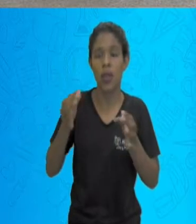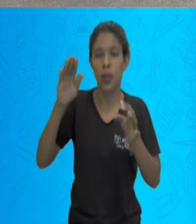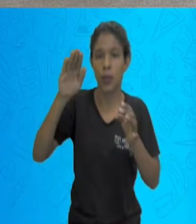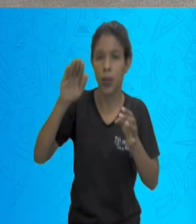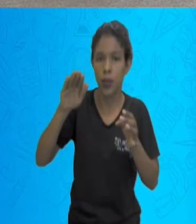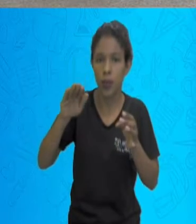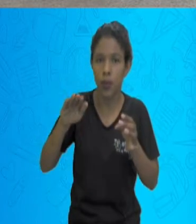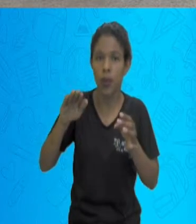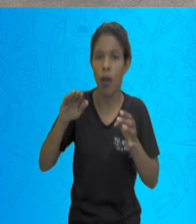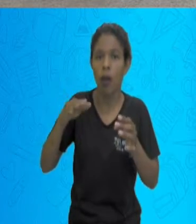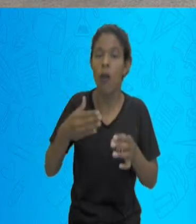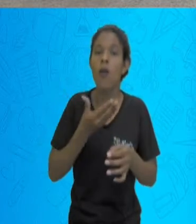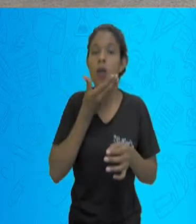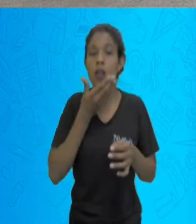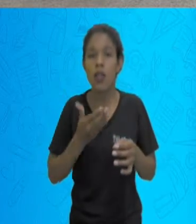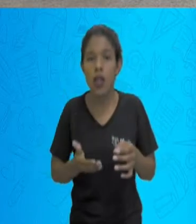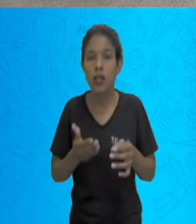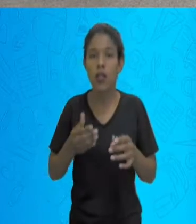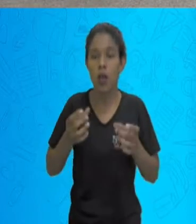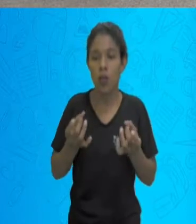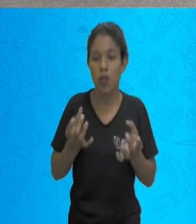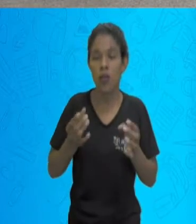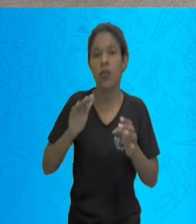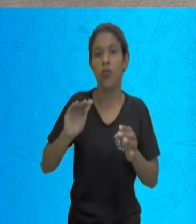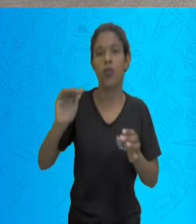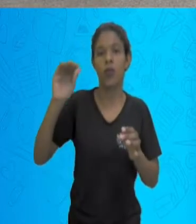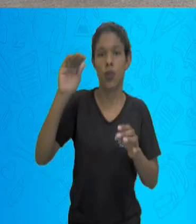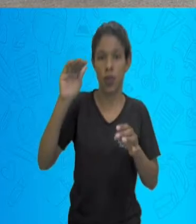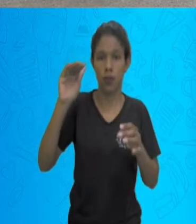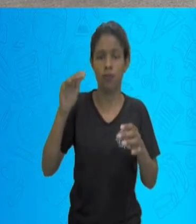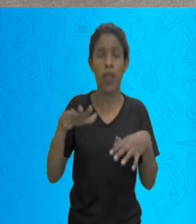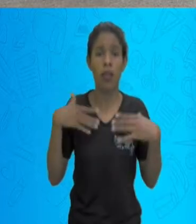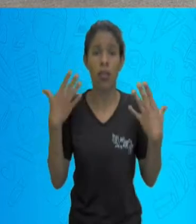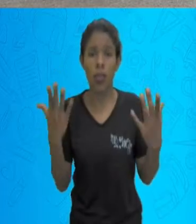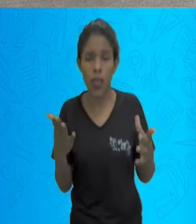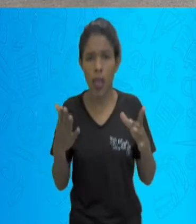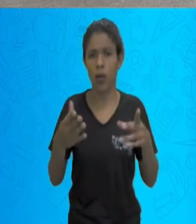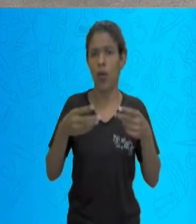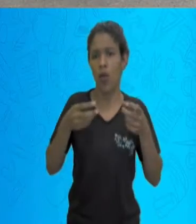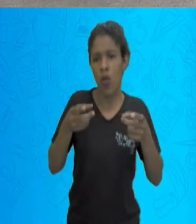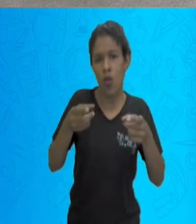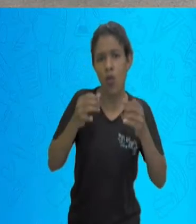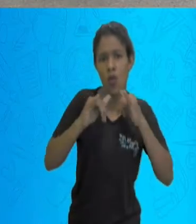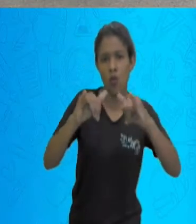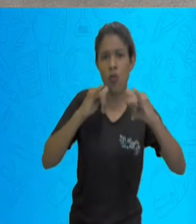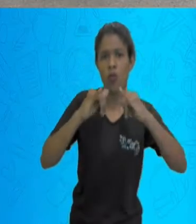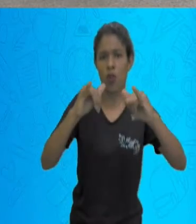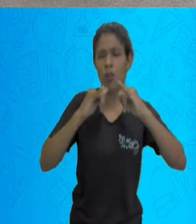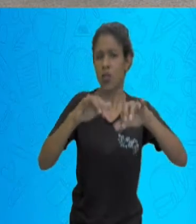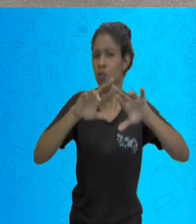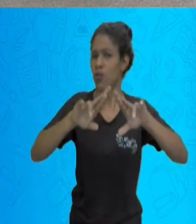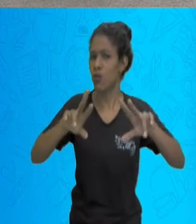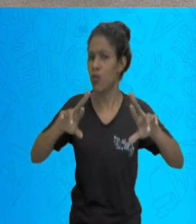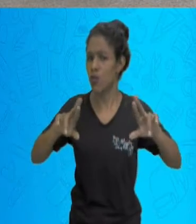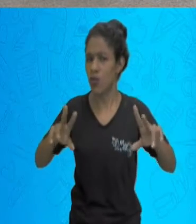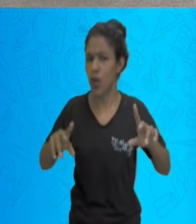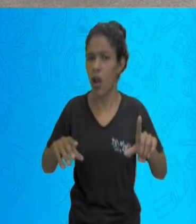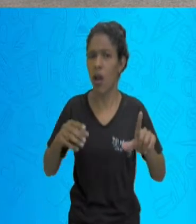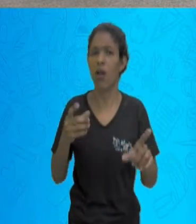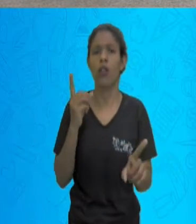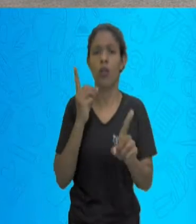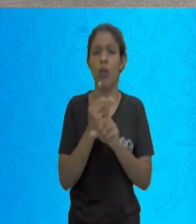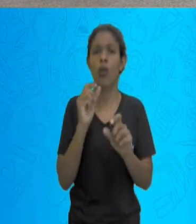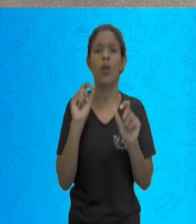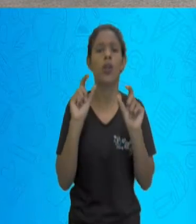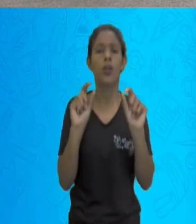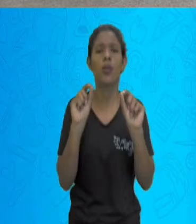de vendas. Então são essas informações e outras que nós encontramos no gráfico de linhas. O gráfico de linha ele é